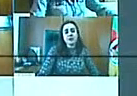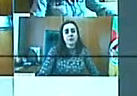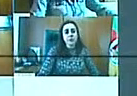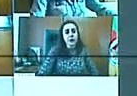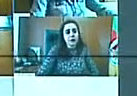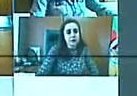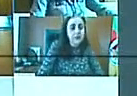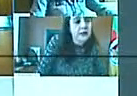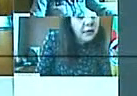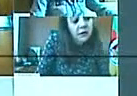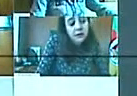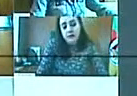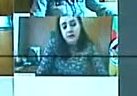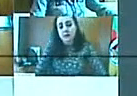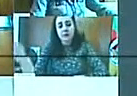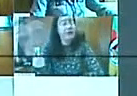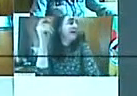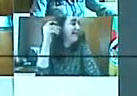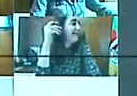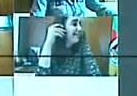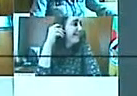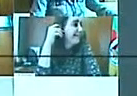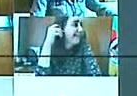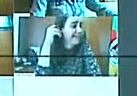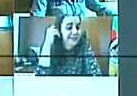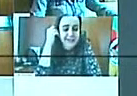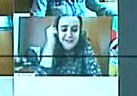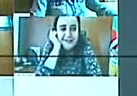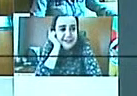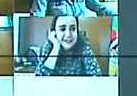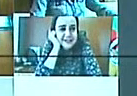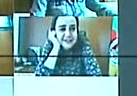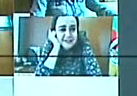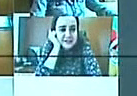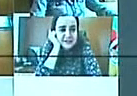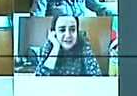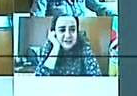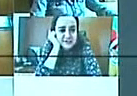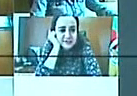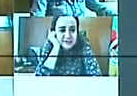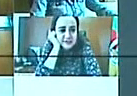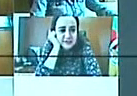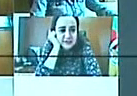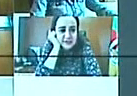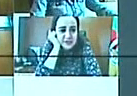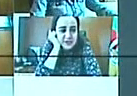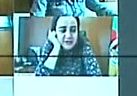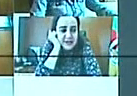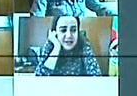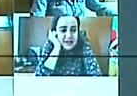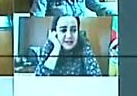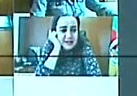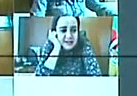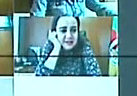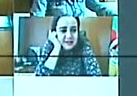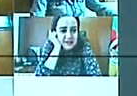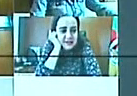Favorável, presidente. Ok. Deputado Luiz Augusto Lara. Favorável, presidente. Ok. Deputado Capitão